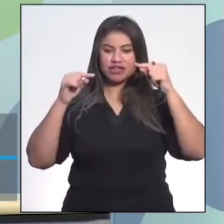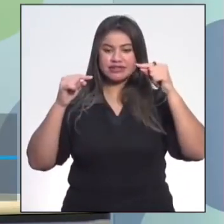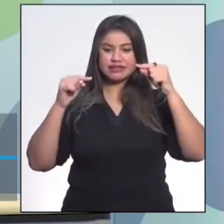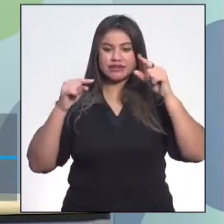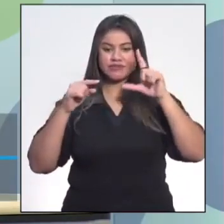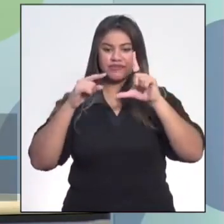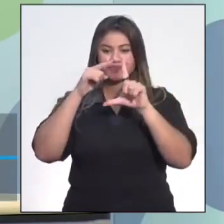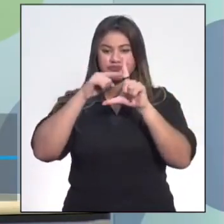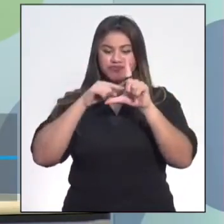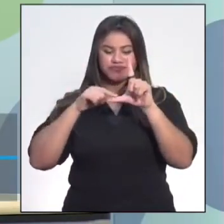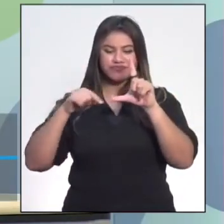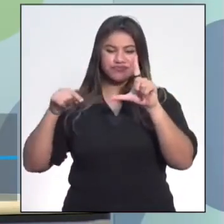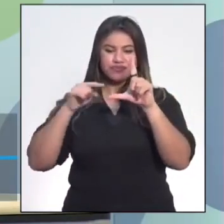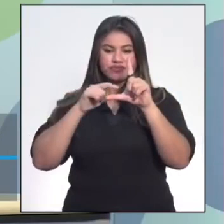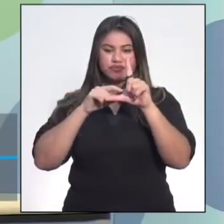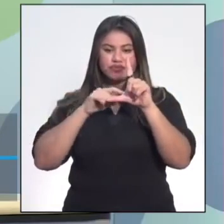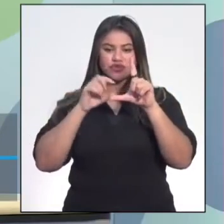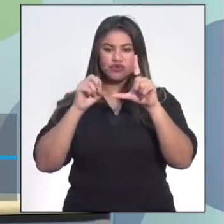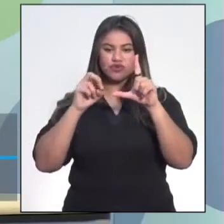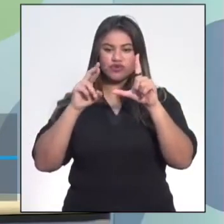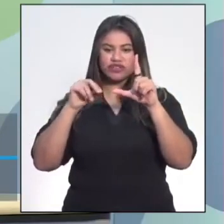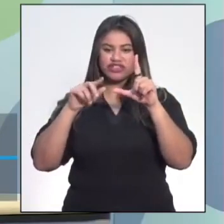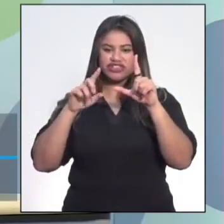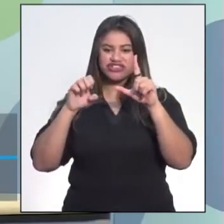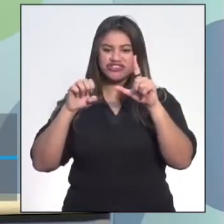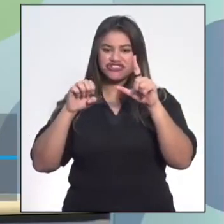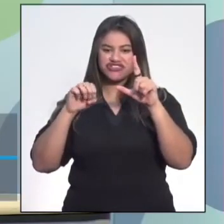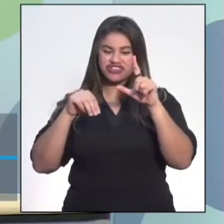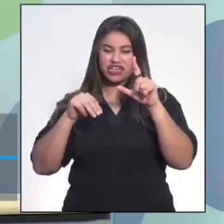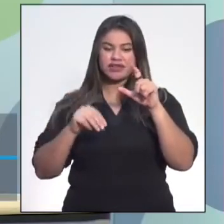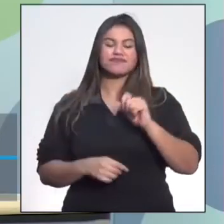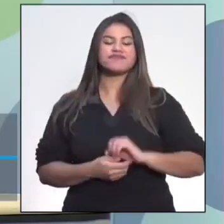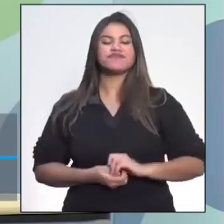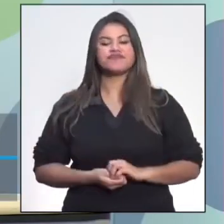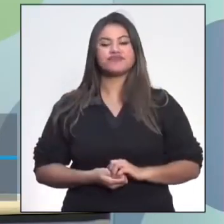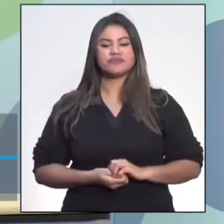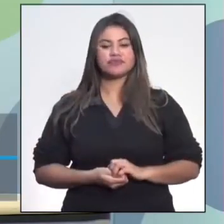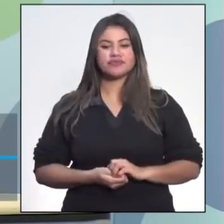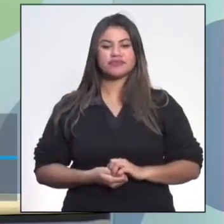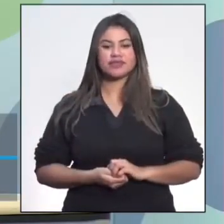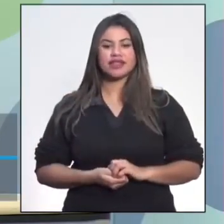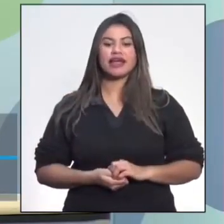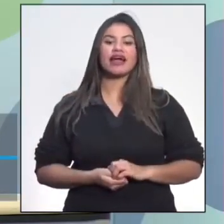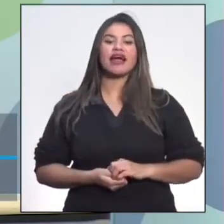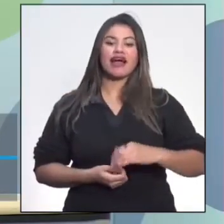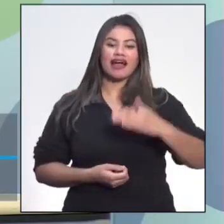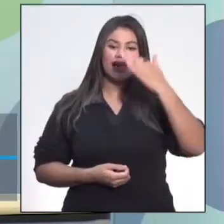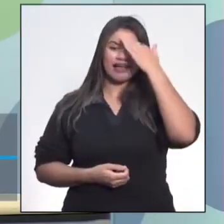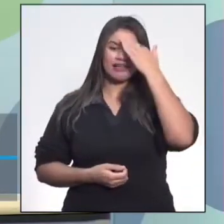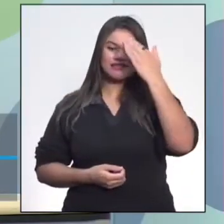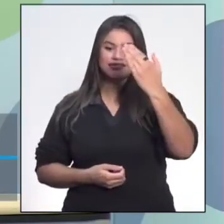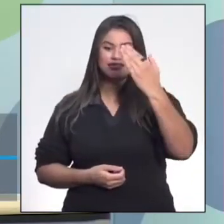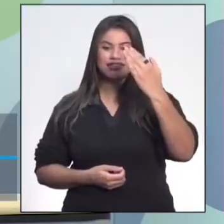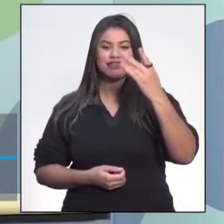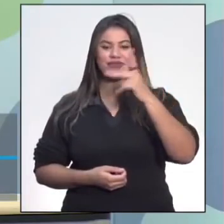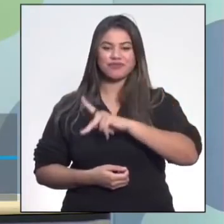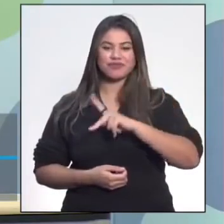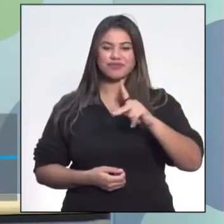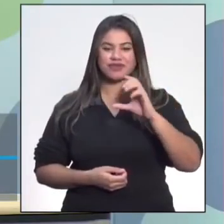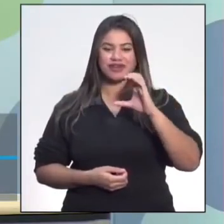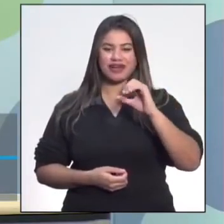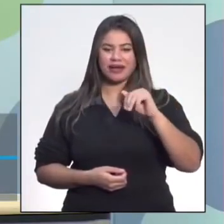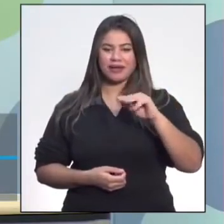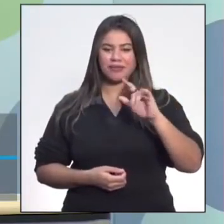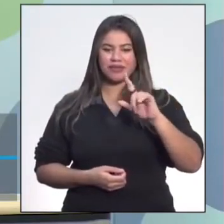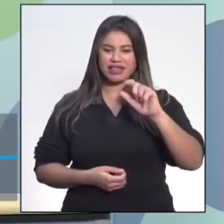por exemplo, o Arthur, o Gabriel, a Lara, o Pedro e o Adílio. Também quero agradecer a participação das professoras